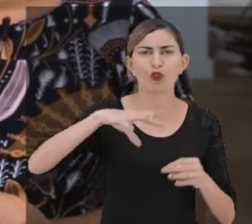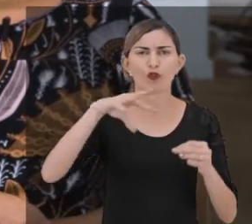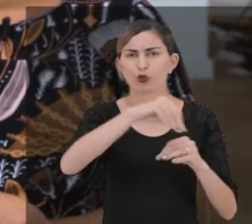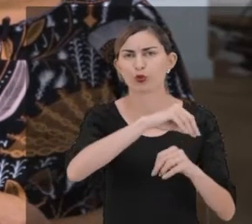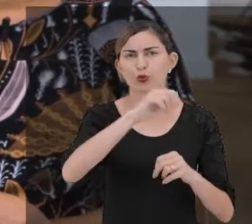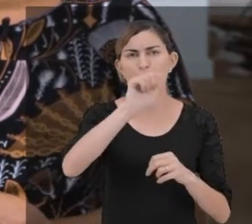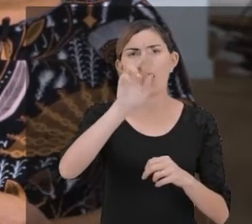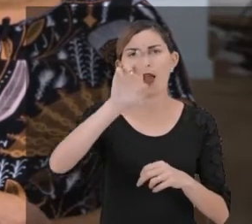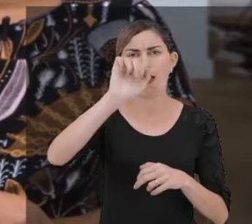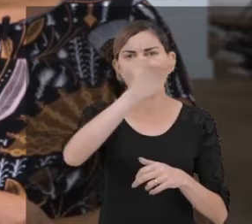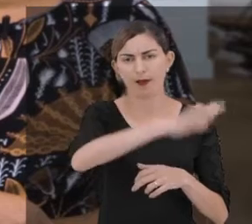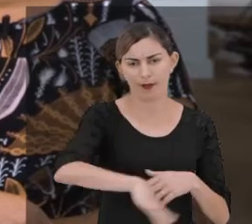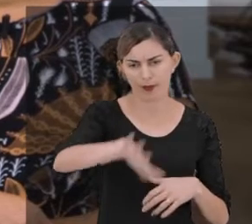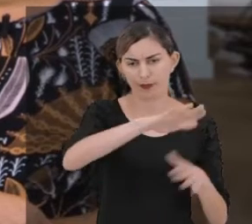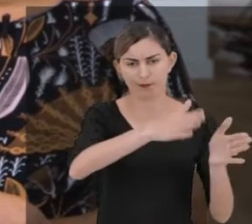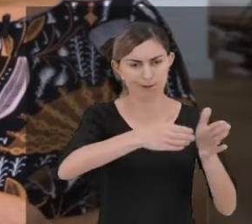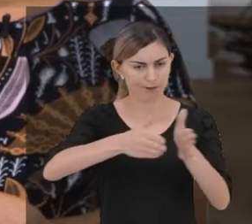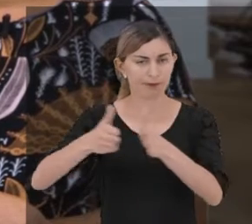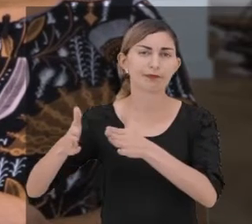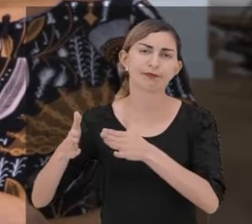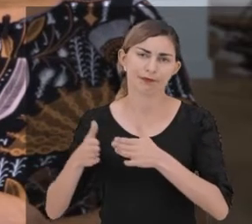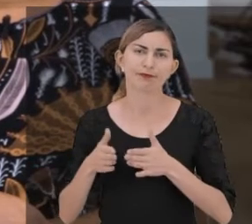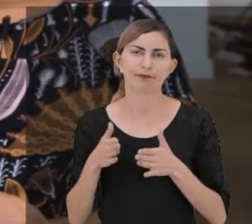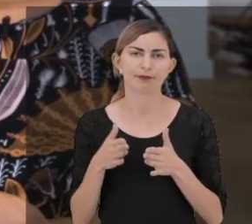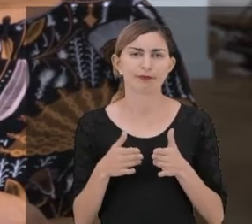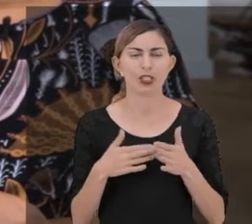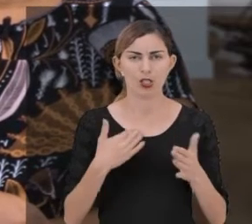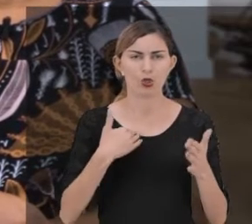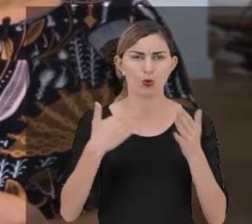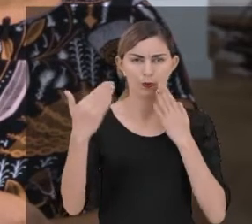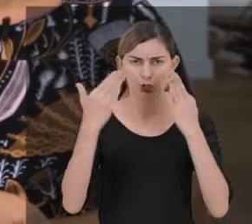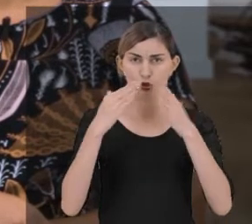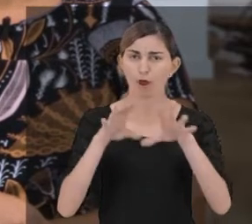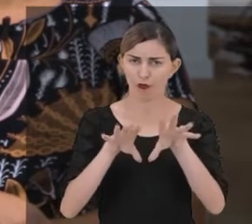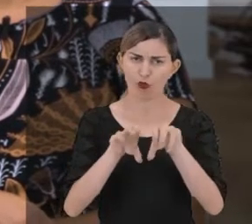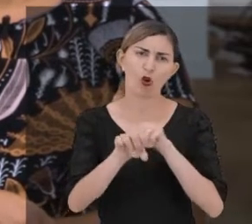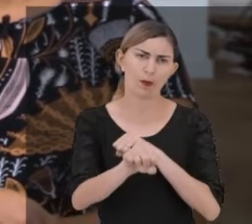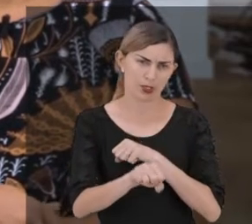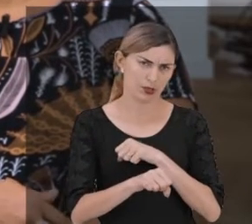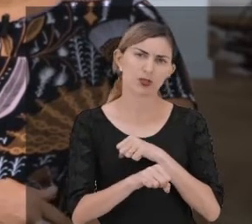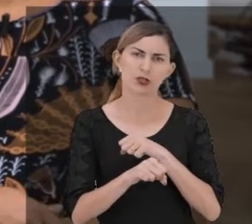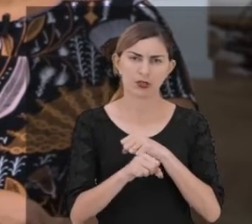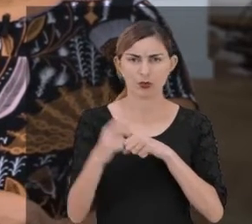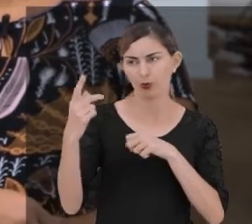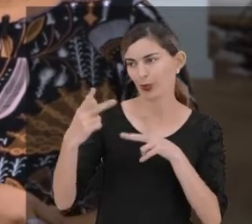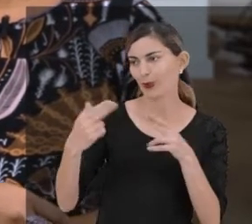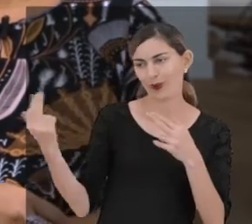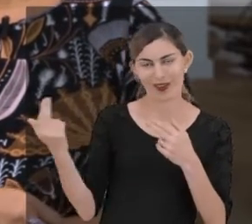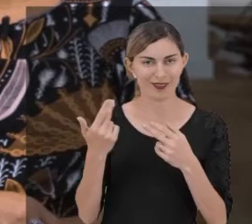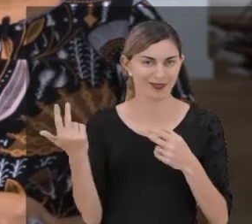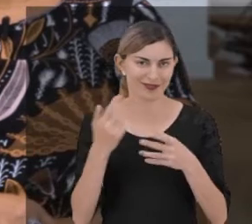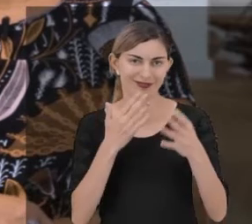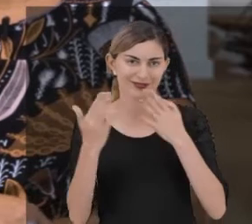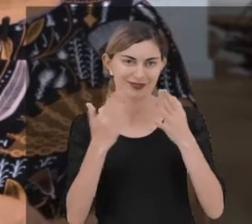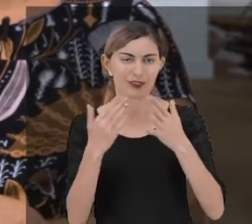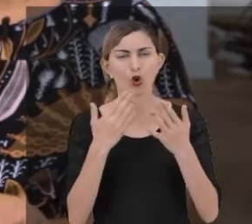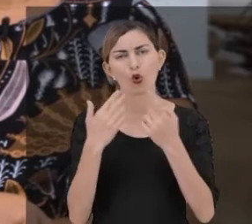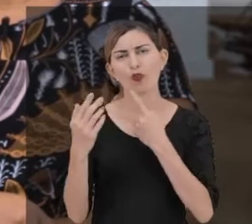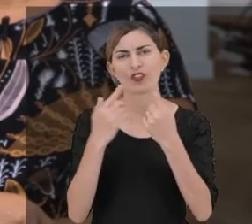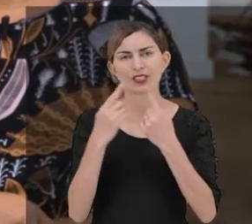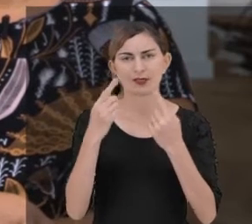as áreas da organização. Eu sou psicóloga de formação, como Silvia, e